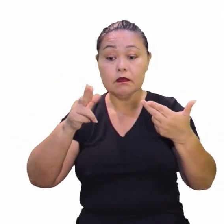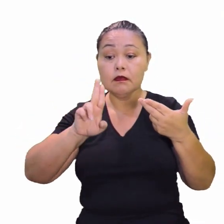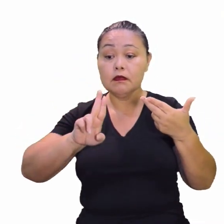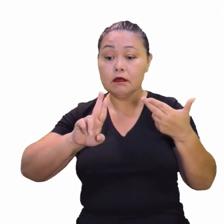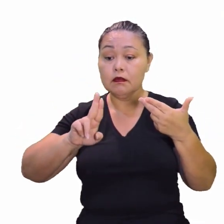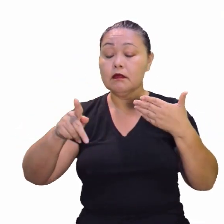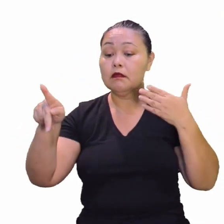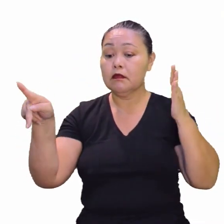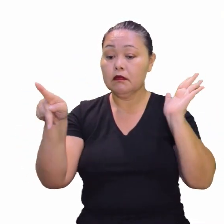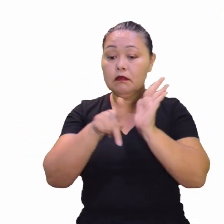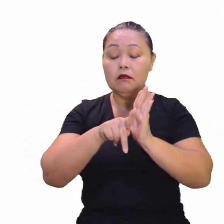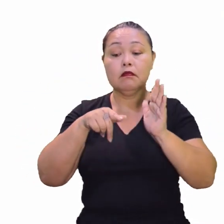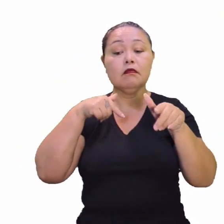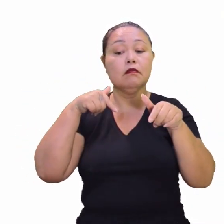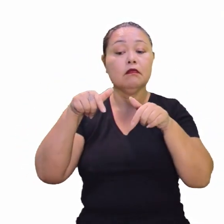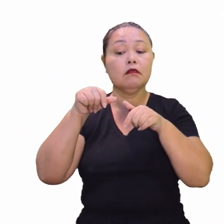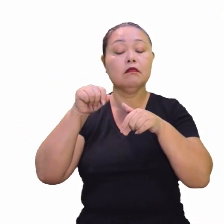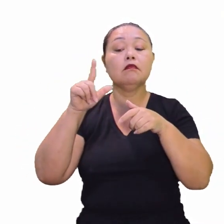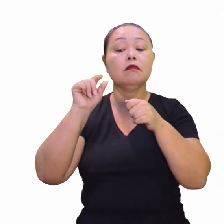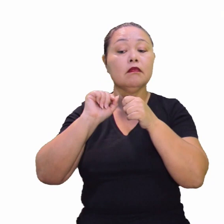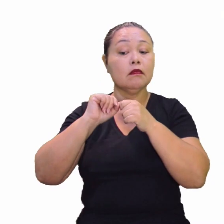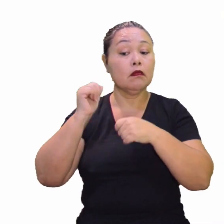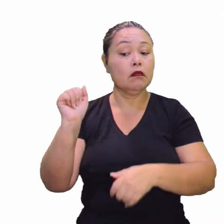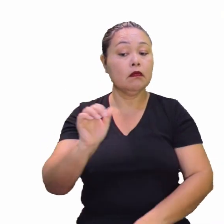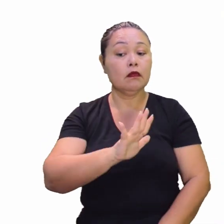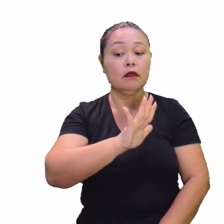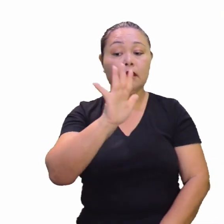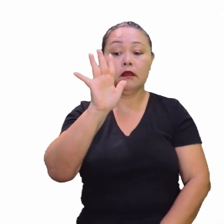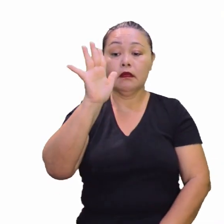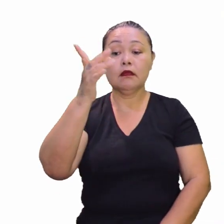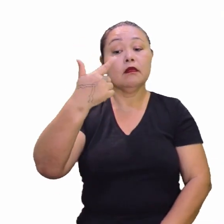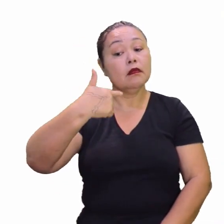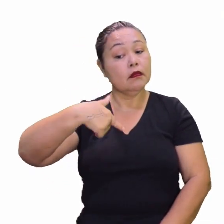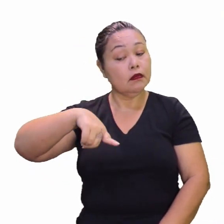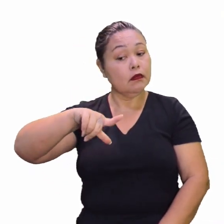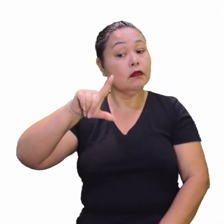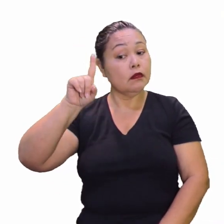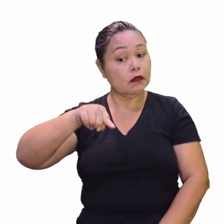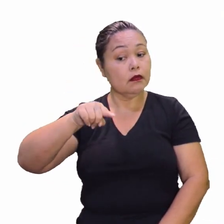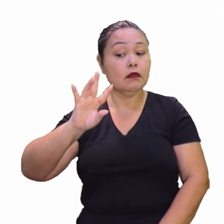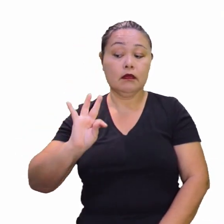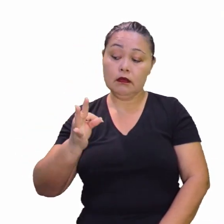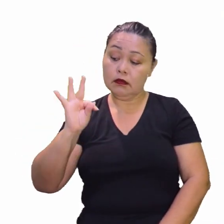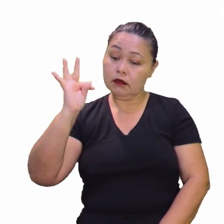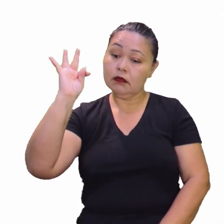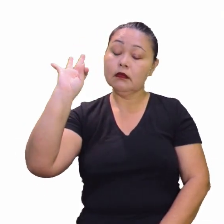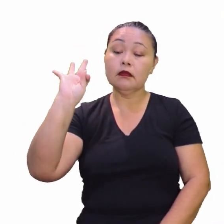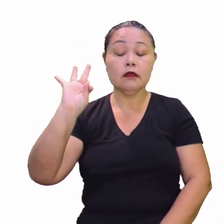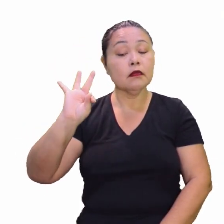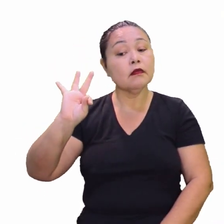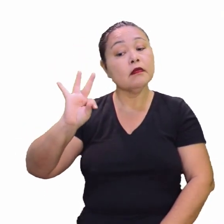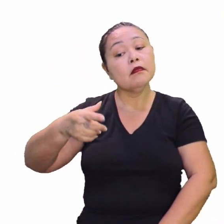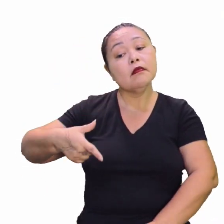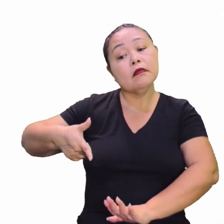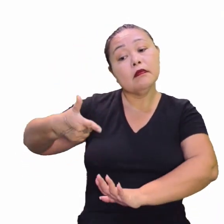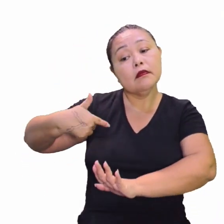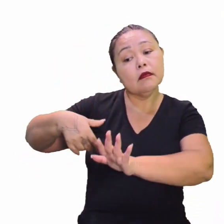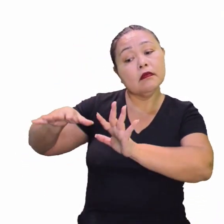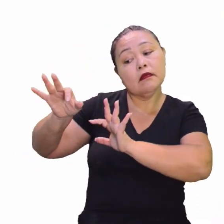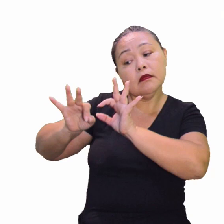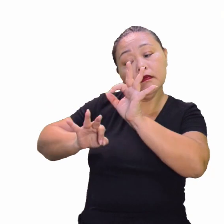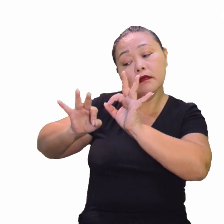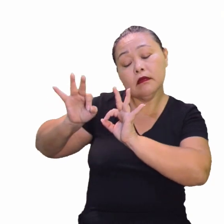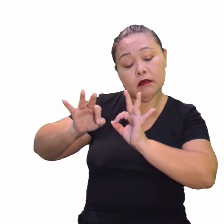caríssimos e de muita tecnologia. É isso? Exato. Existe toda uma preparação